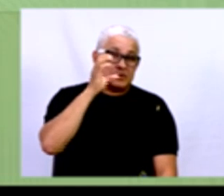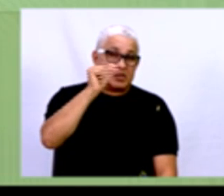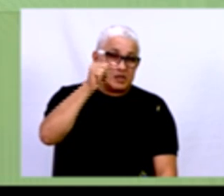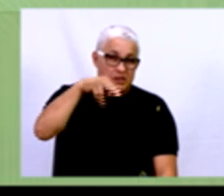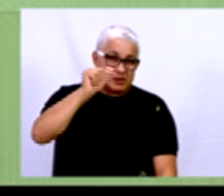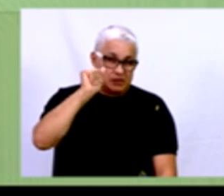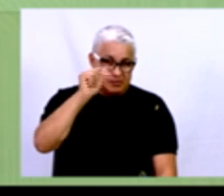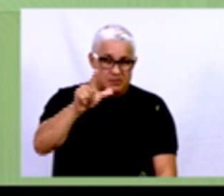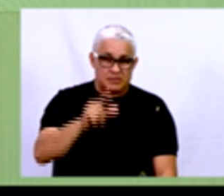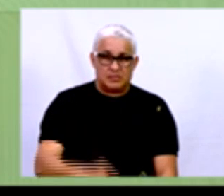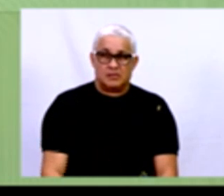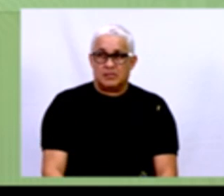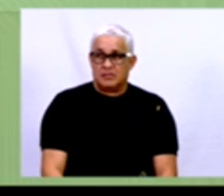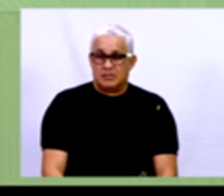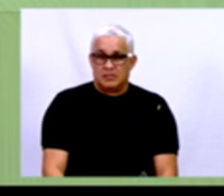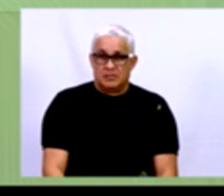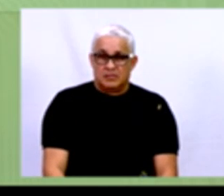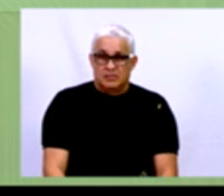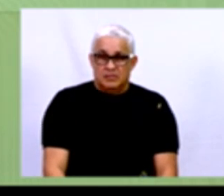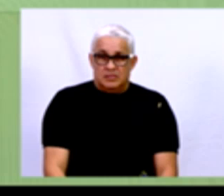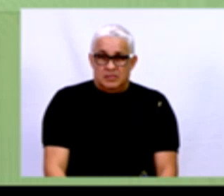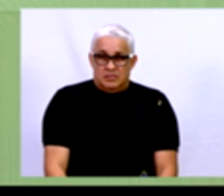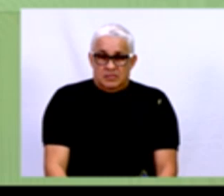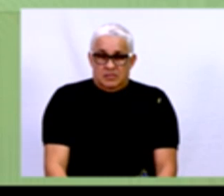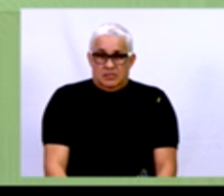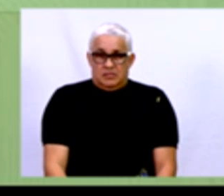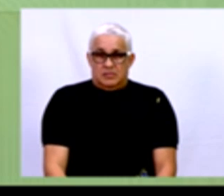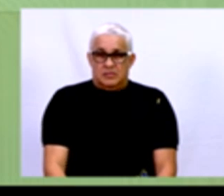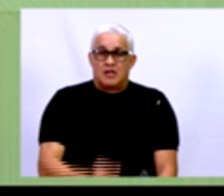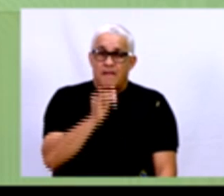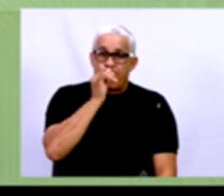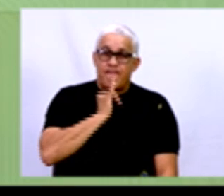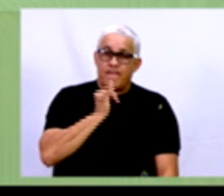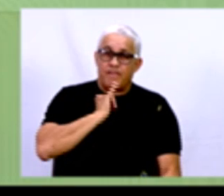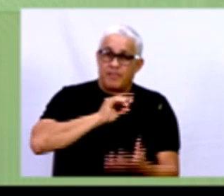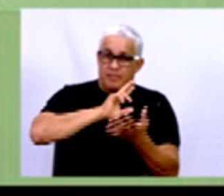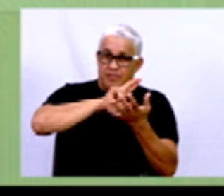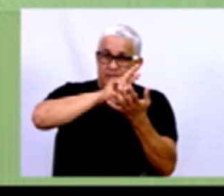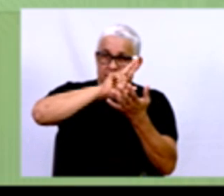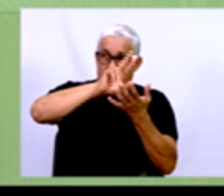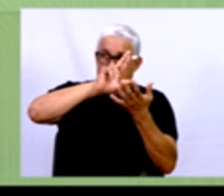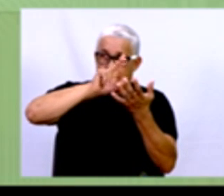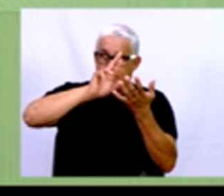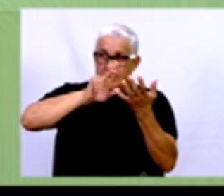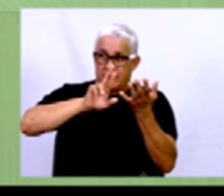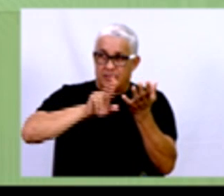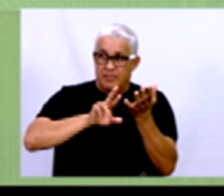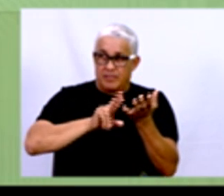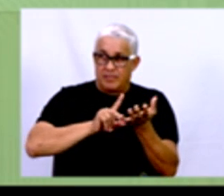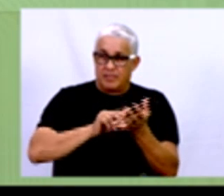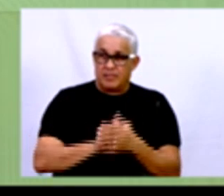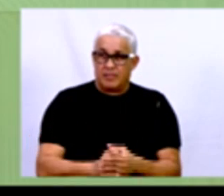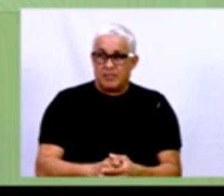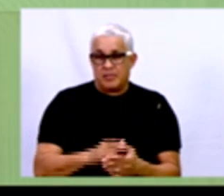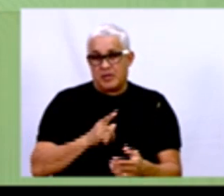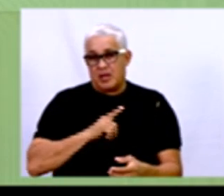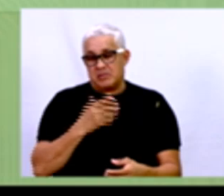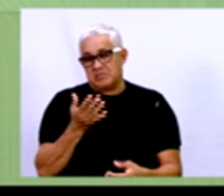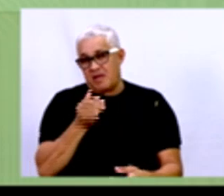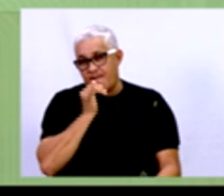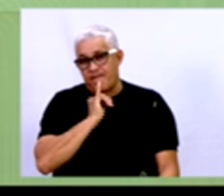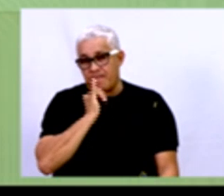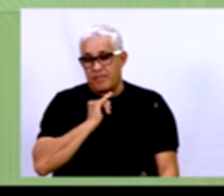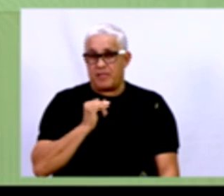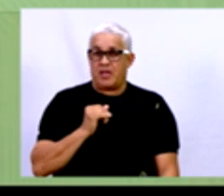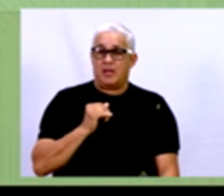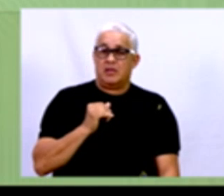canal. Nesse caso, então, outros exemplos de que foram dados aqui, quando você está tentando mandar